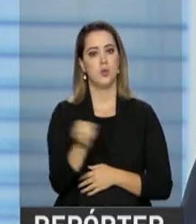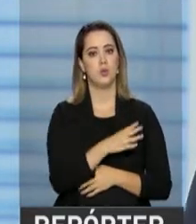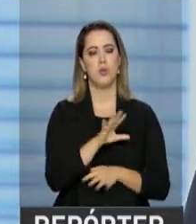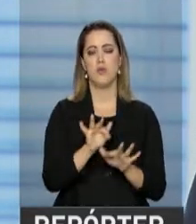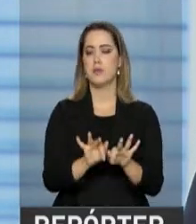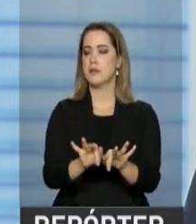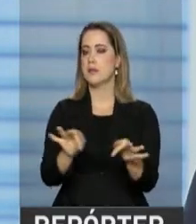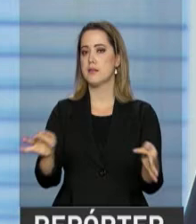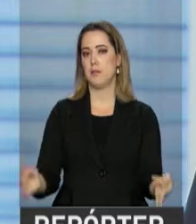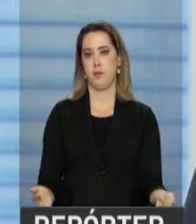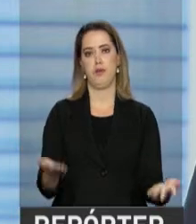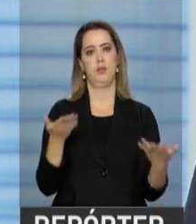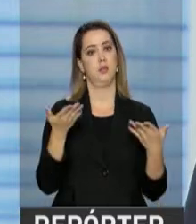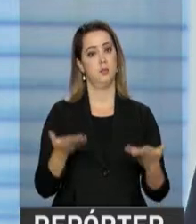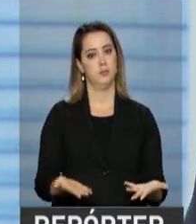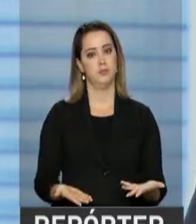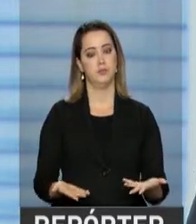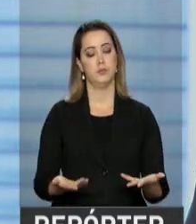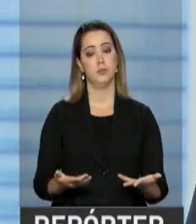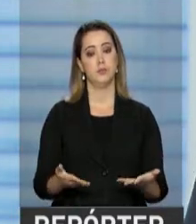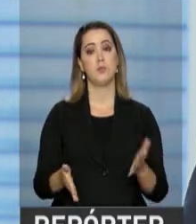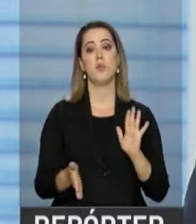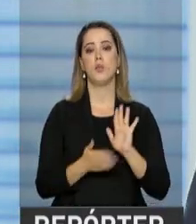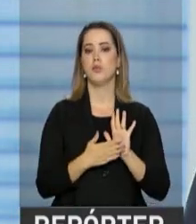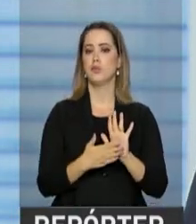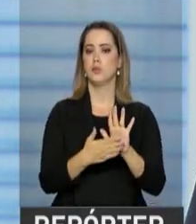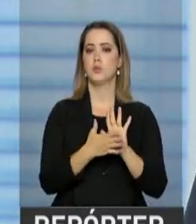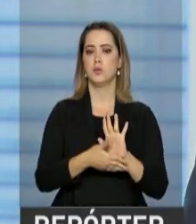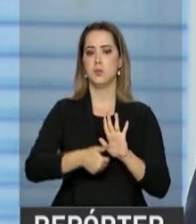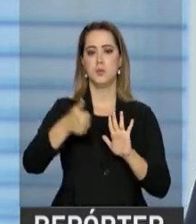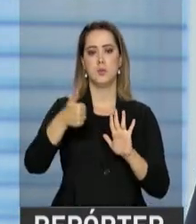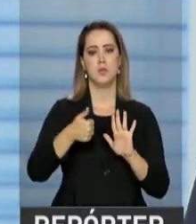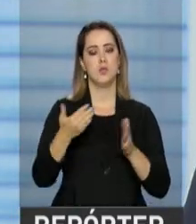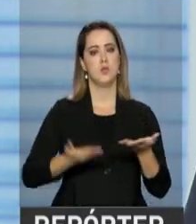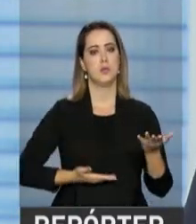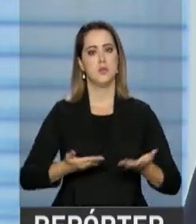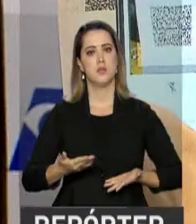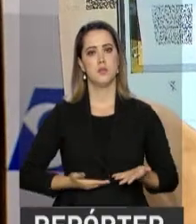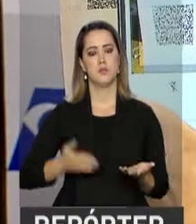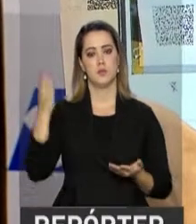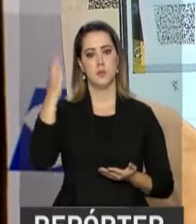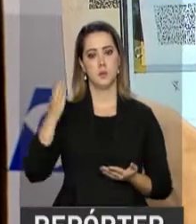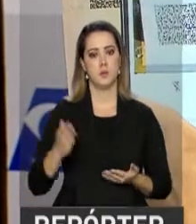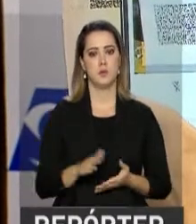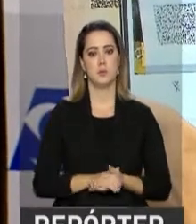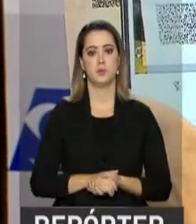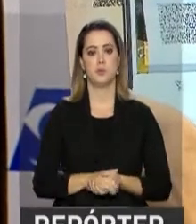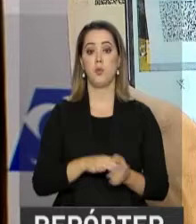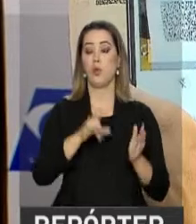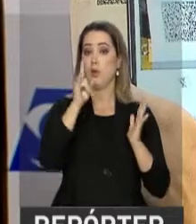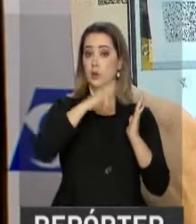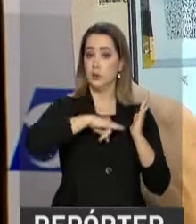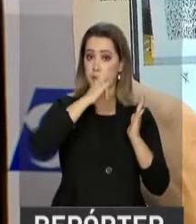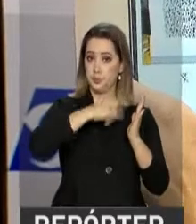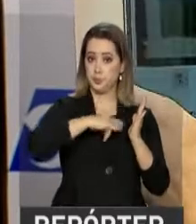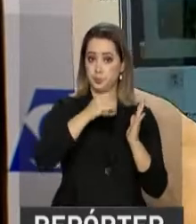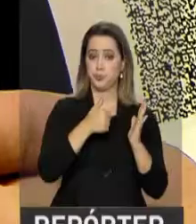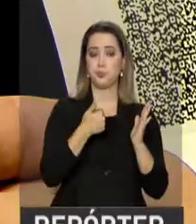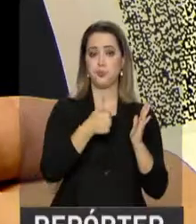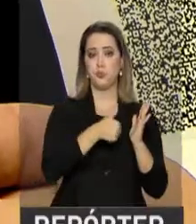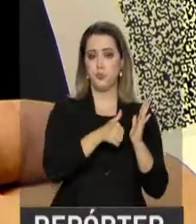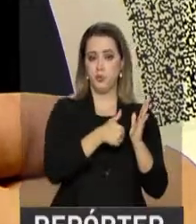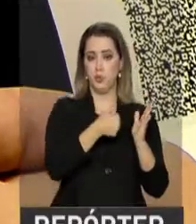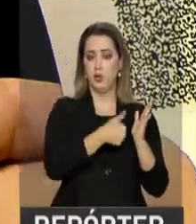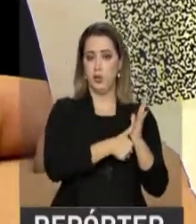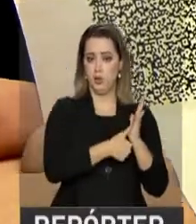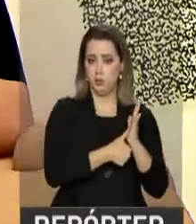desburocratizar e prover o melhor serviço e melhor serviço à sociedade brasileira a carteira nacional de habilitação eletrônica foi